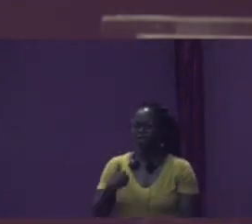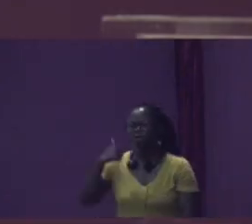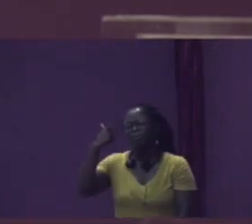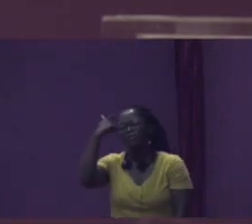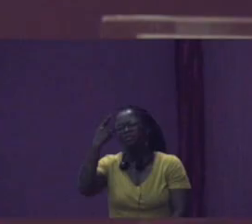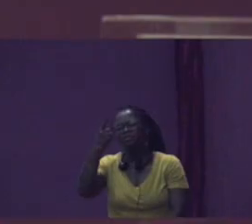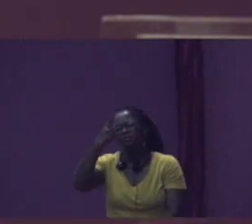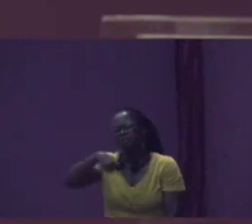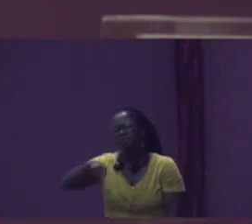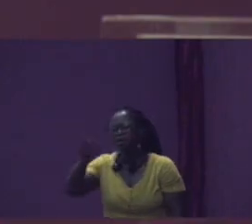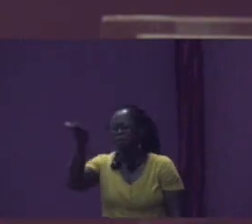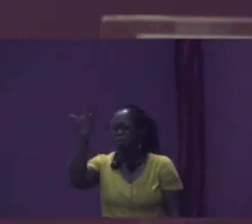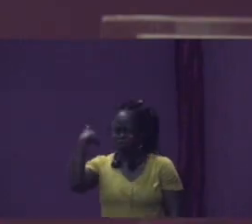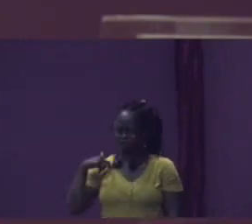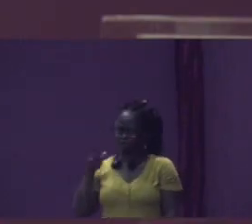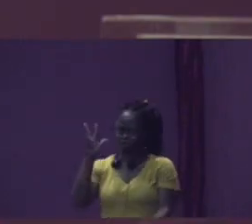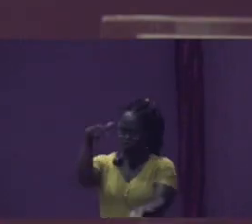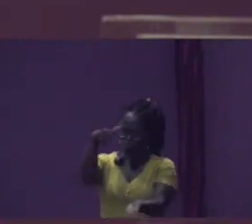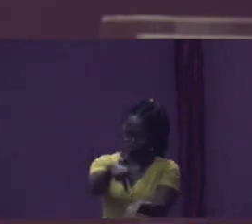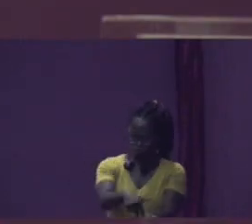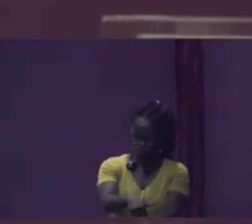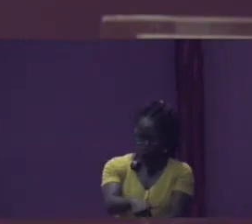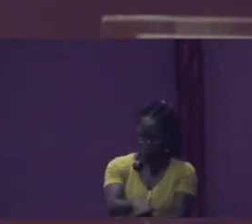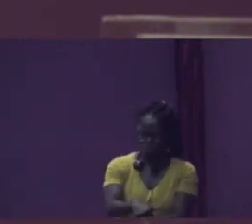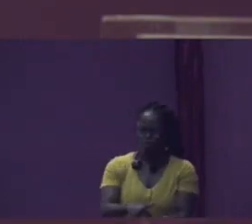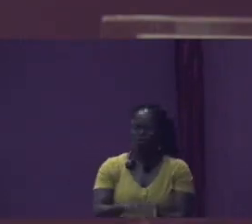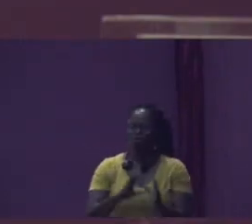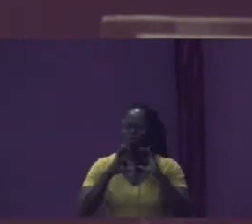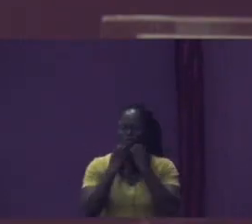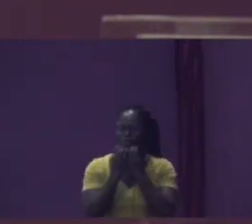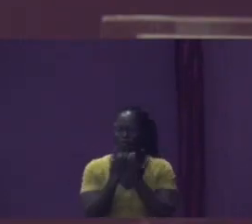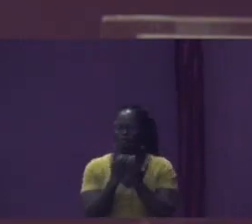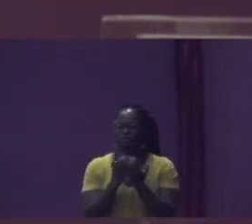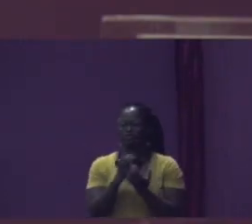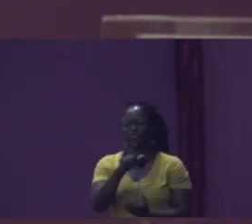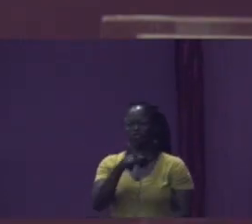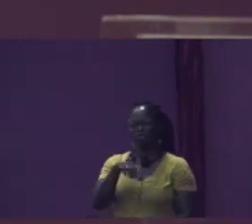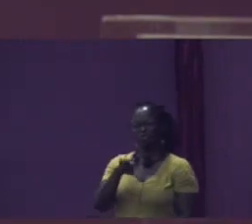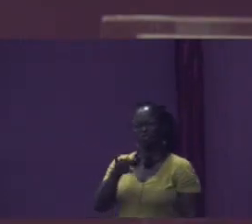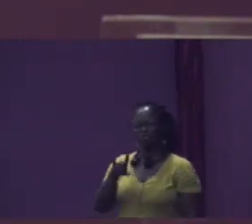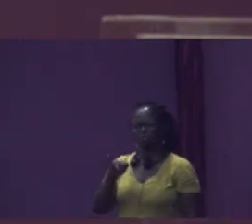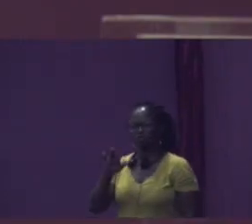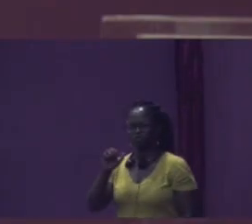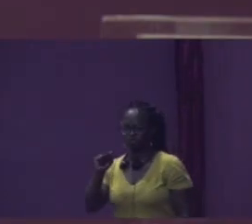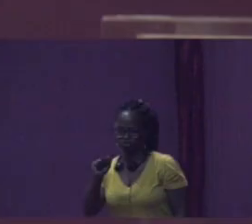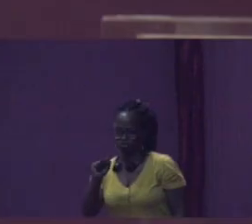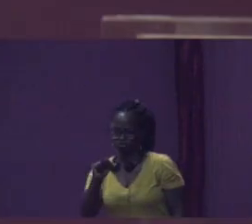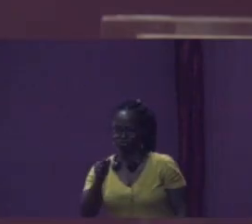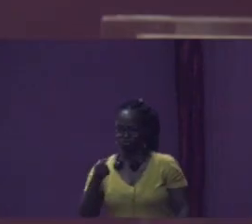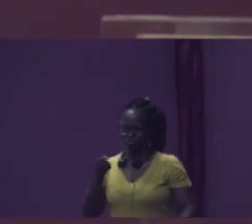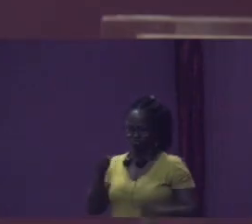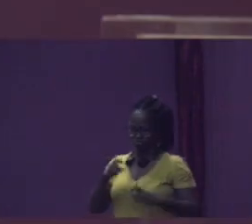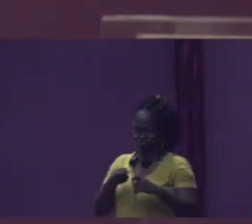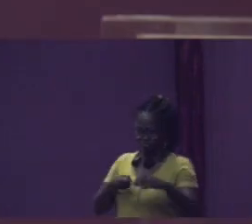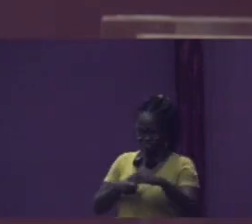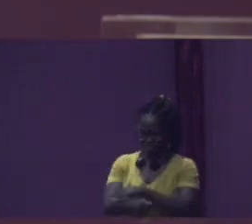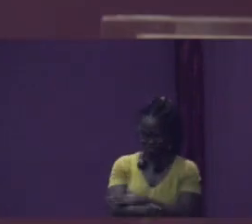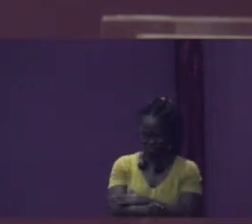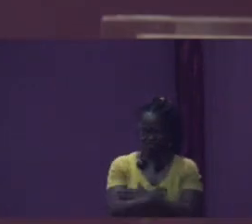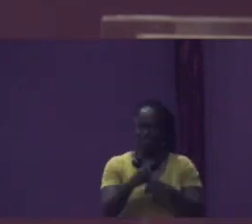passada, estive no Congresso da Federação Internacional de Ginecologia e Obstetrícia e assisti uma